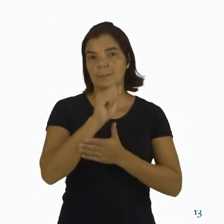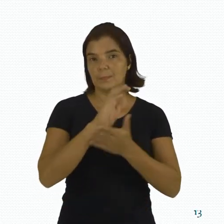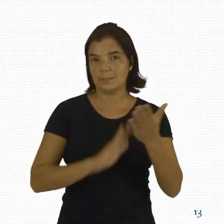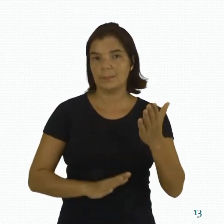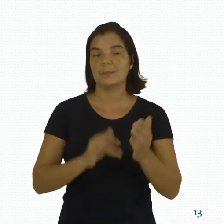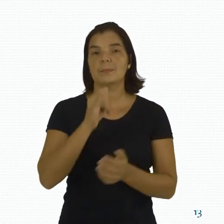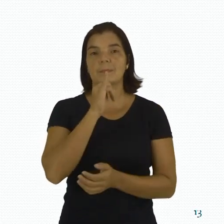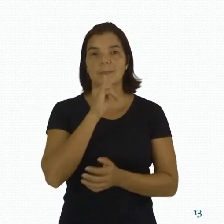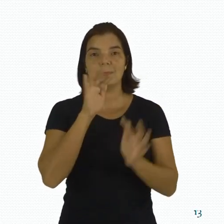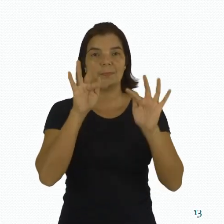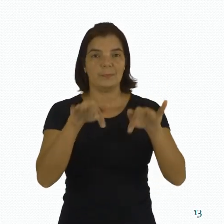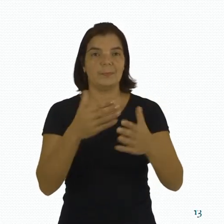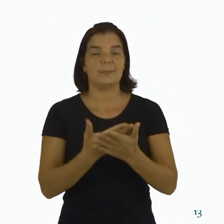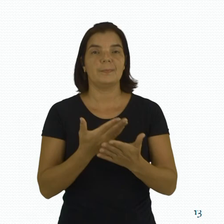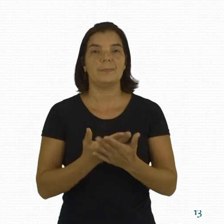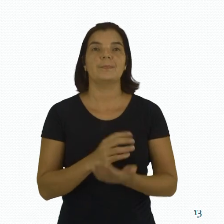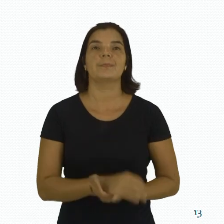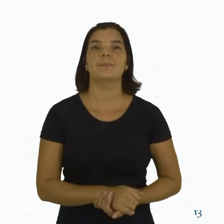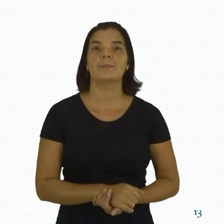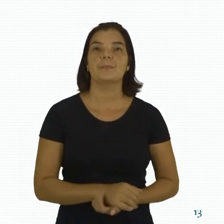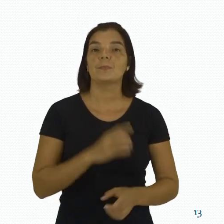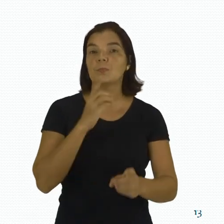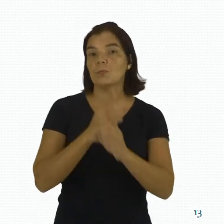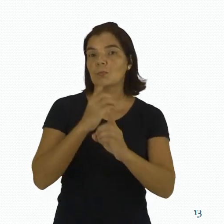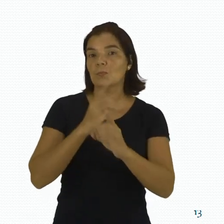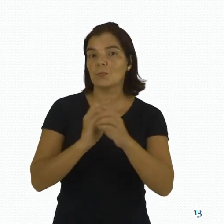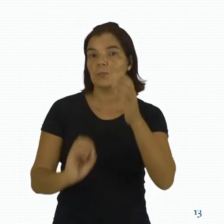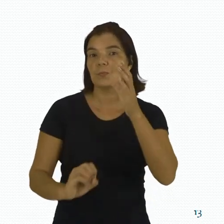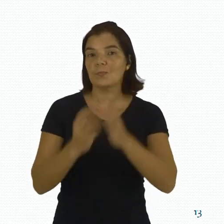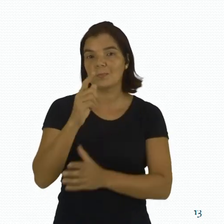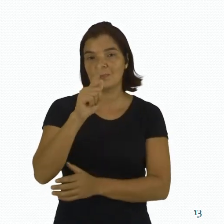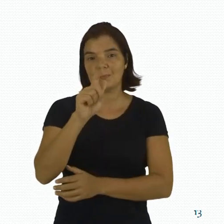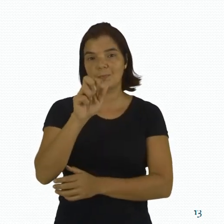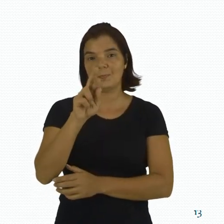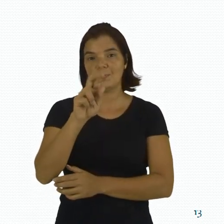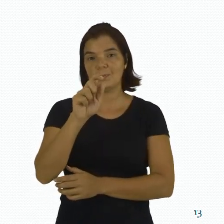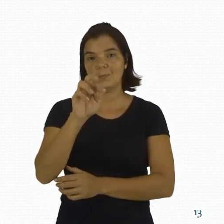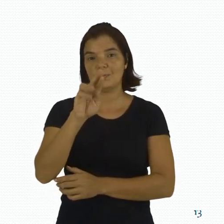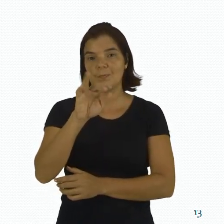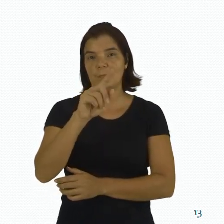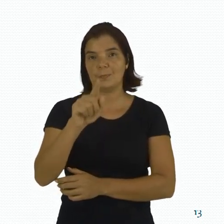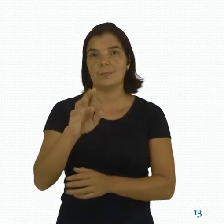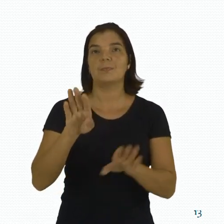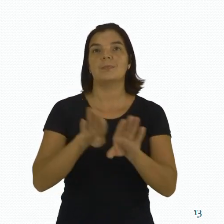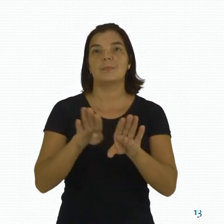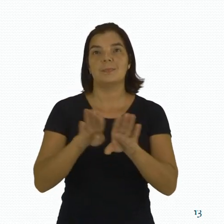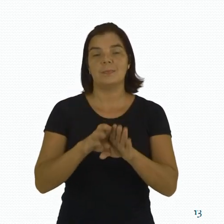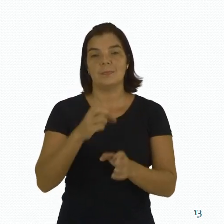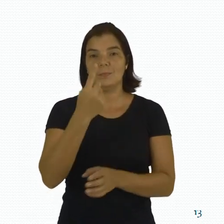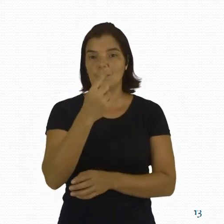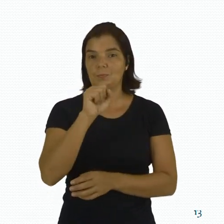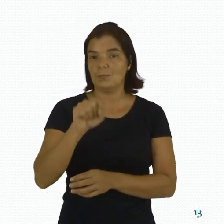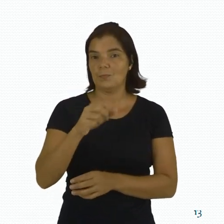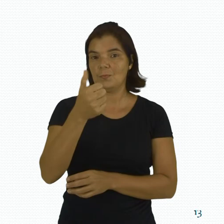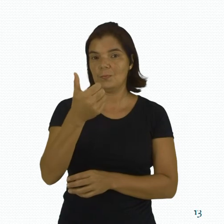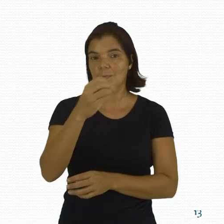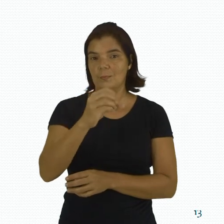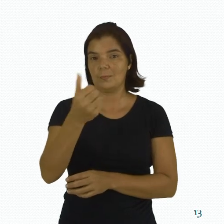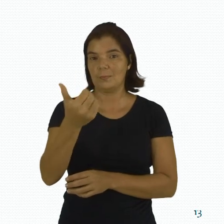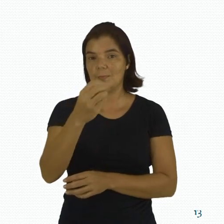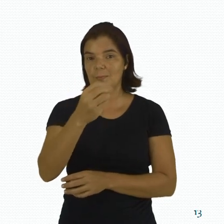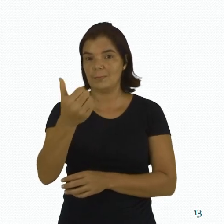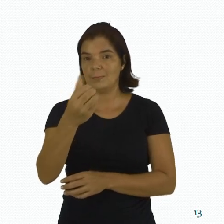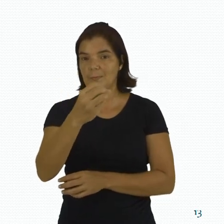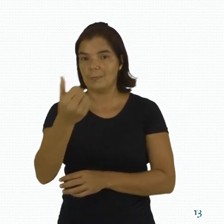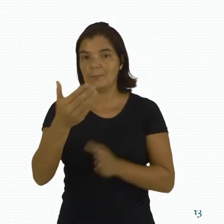Mais um exercício aqui para finalizar nossa aula. Encontre a fração geratriz da dízima periódica 1,16, 16, 16 e assim